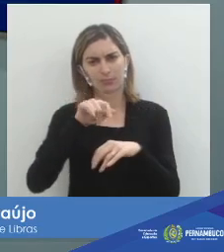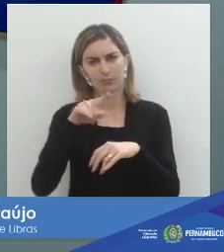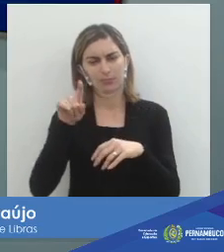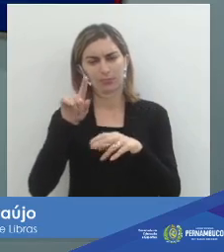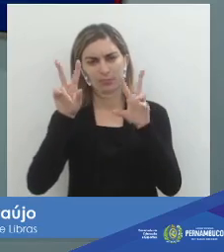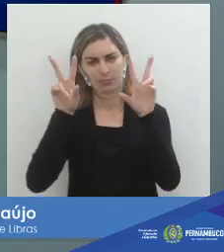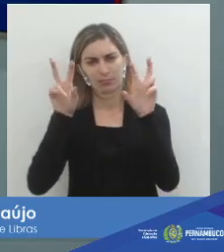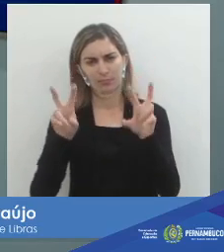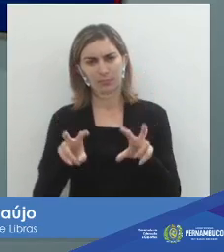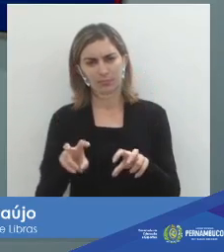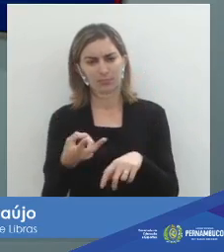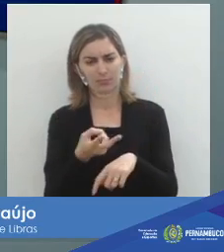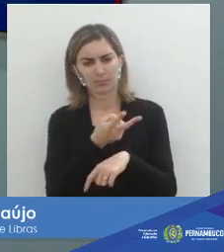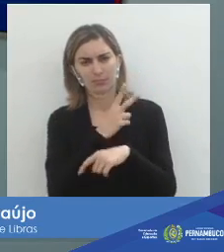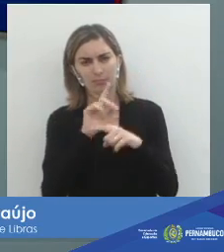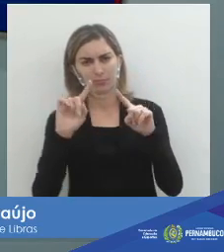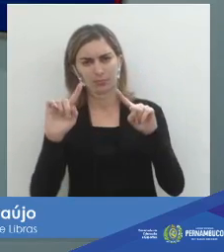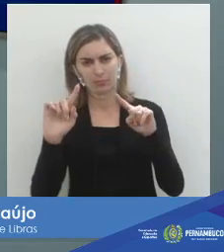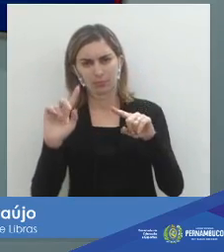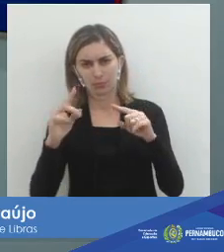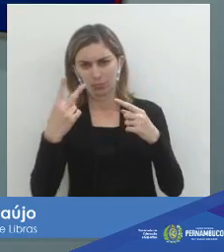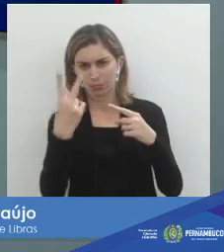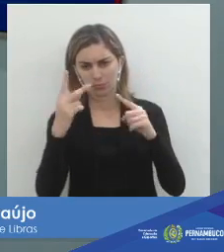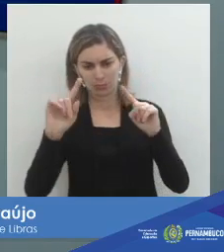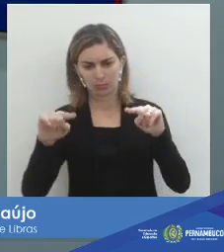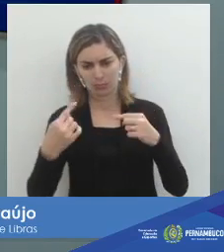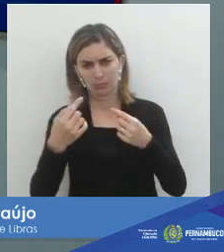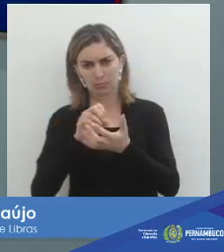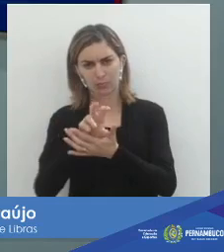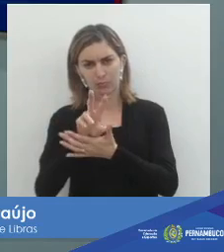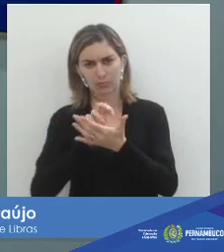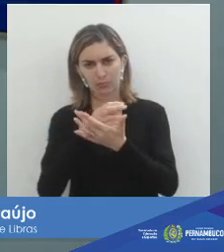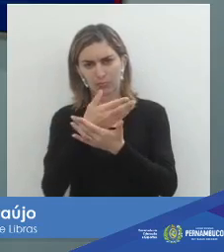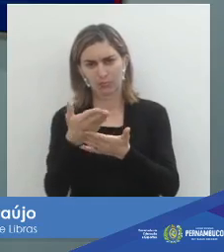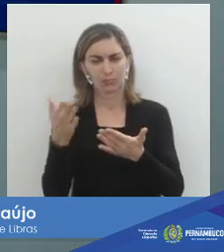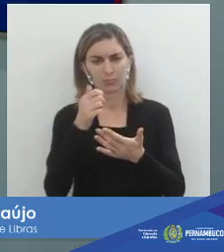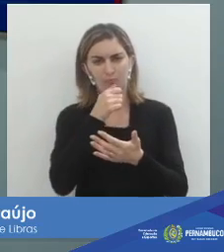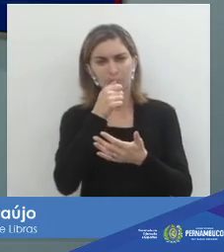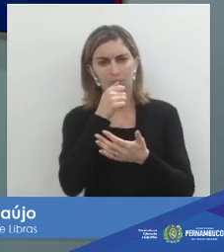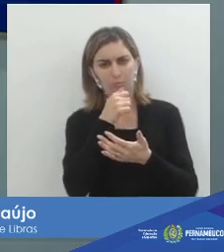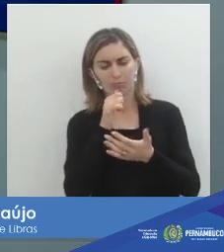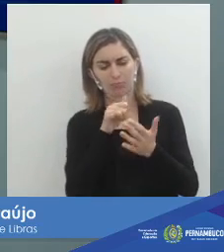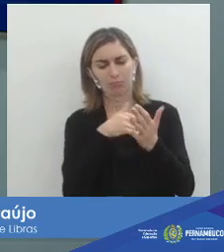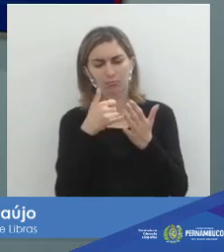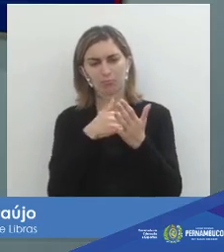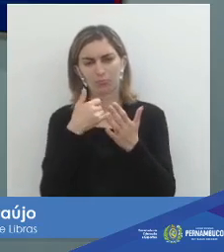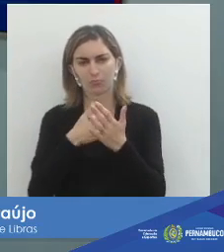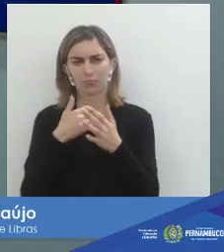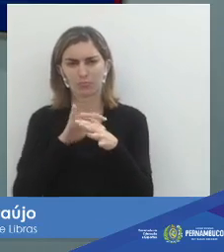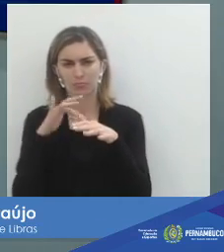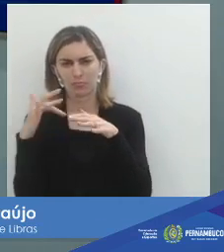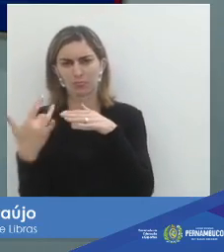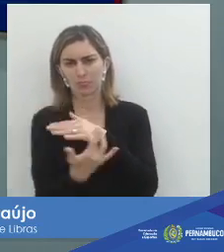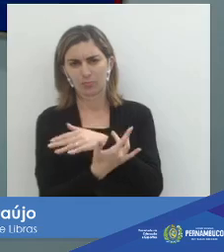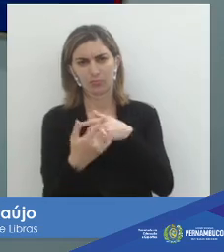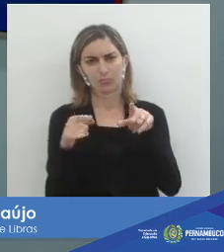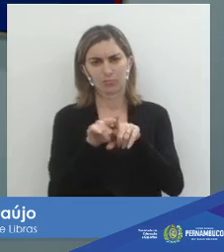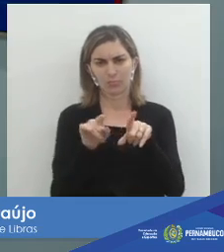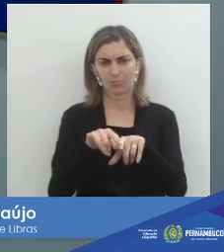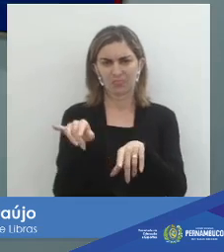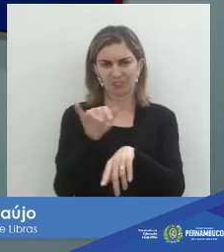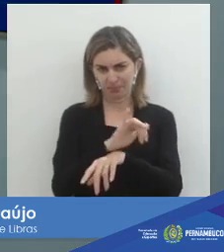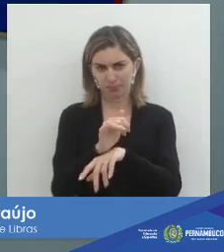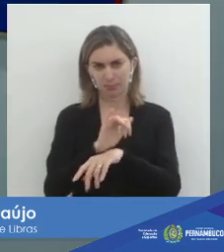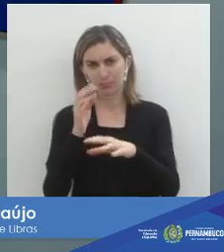dos temas do segundo desafio EducaPE. E para você que ainda não está inscrito em nossos canais, tanto no